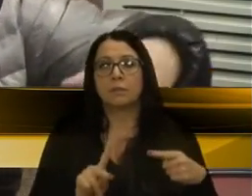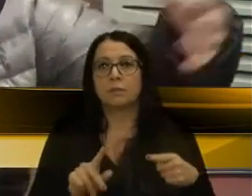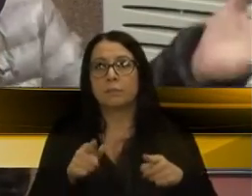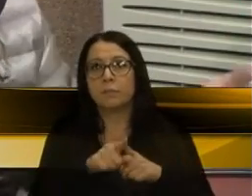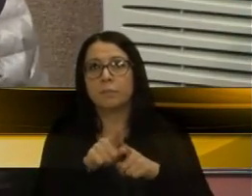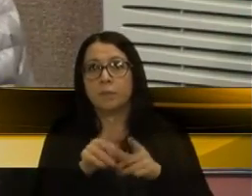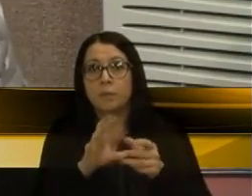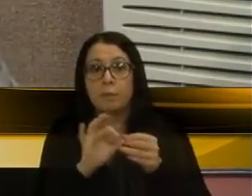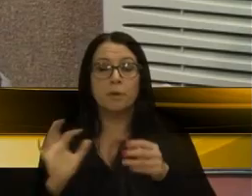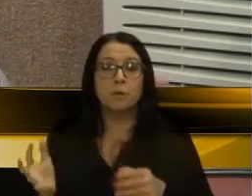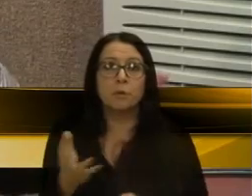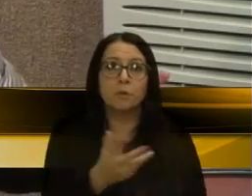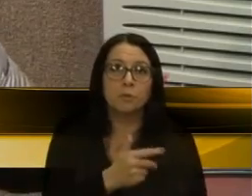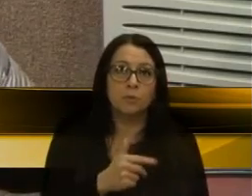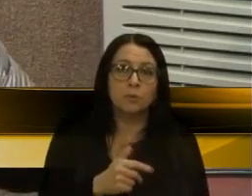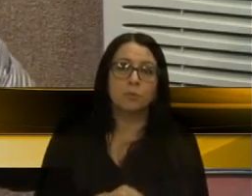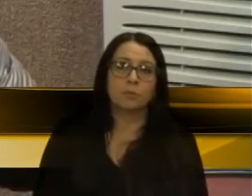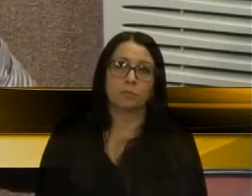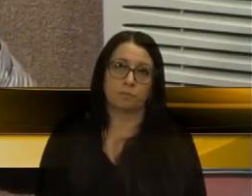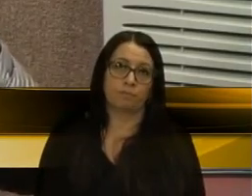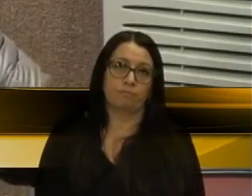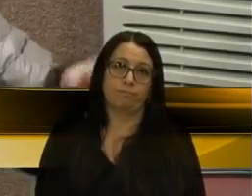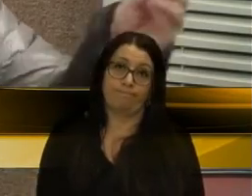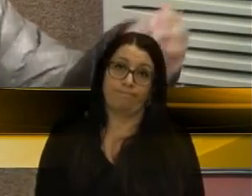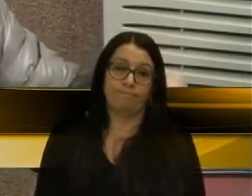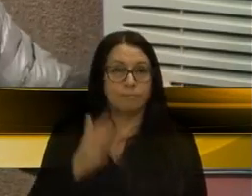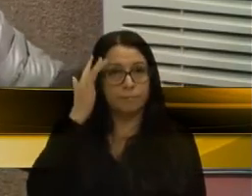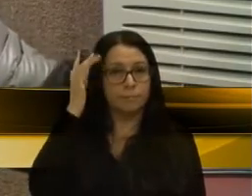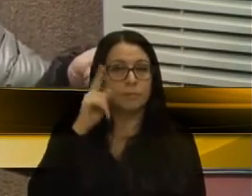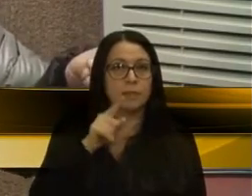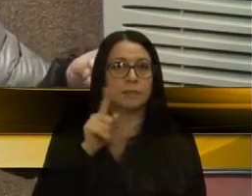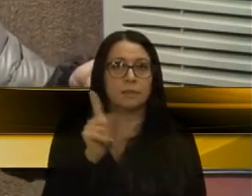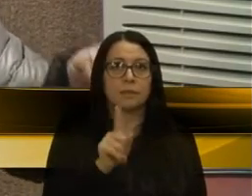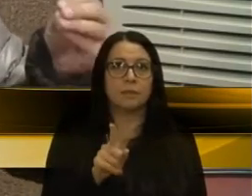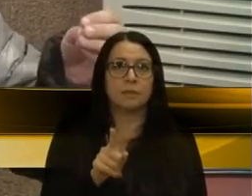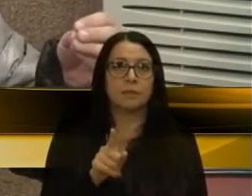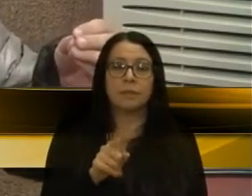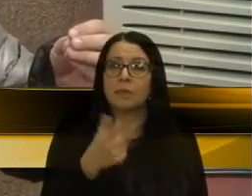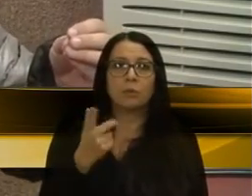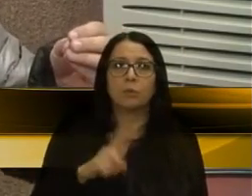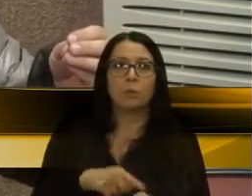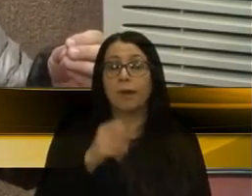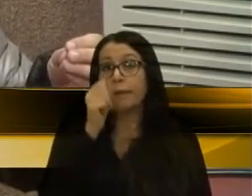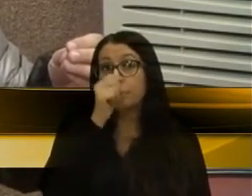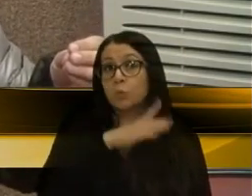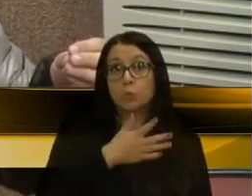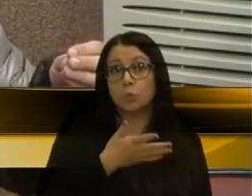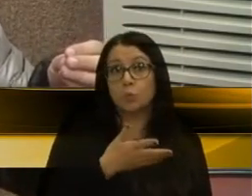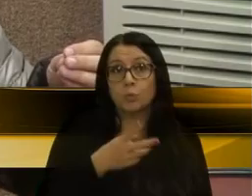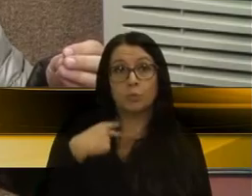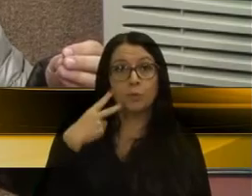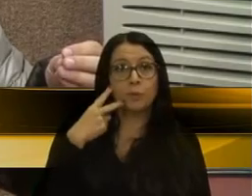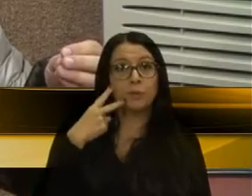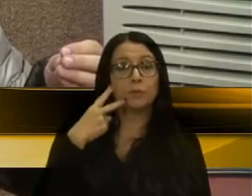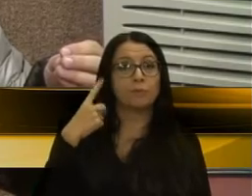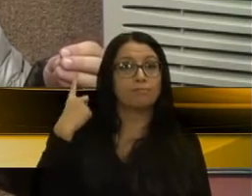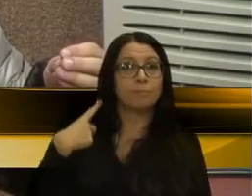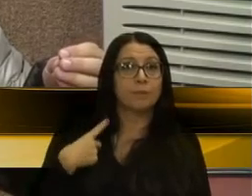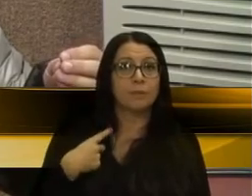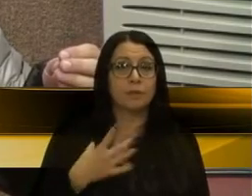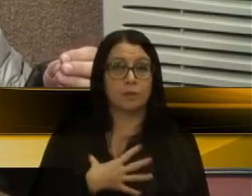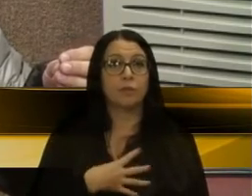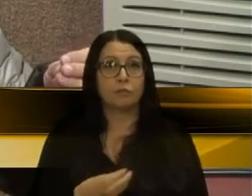agora liberando tudo isso. Agora, nenhum ponto é tão absurdo, vereadora Denise, nós que temos